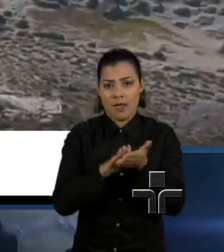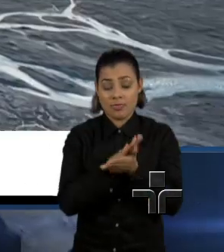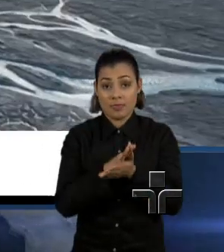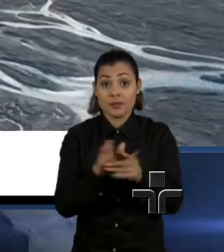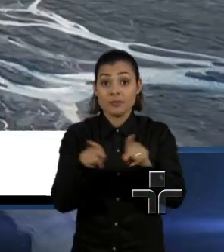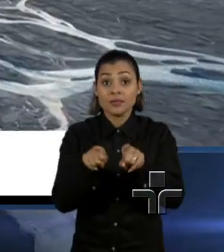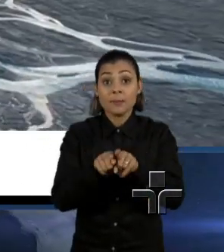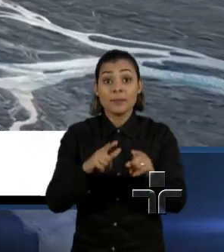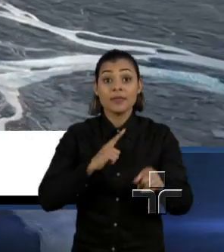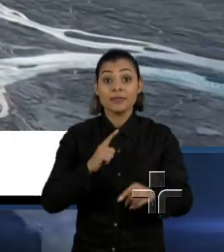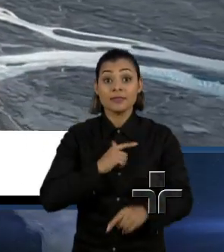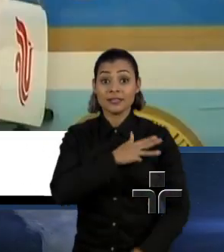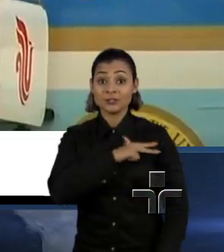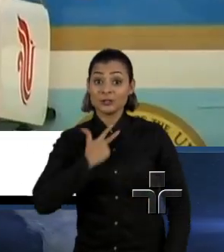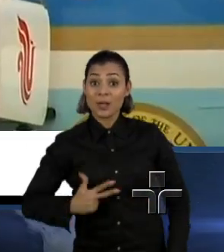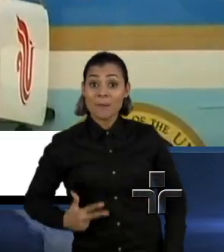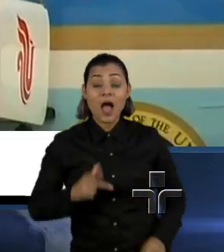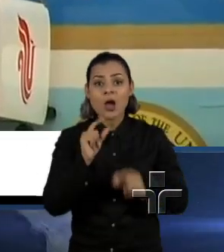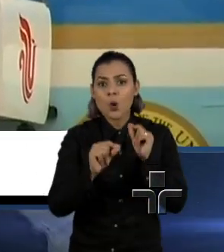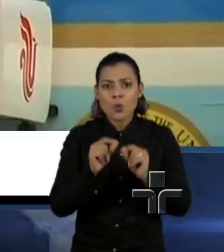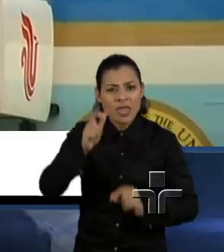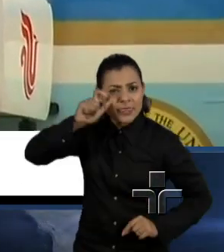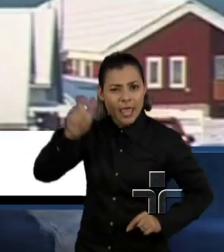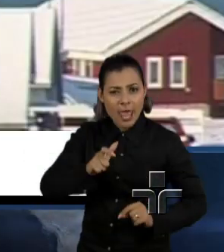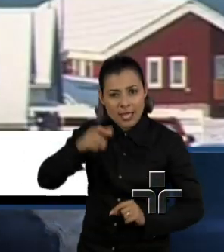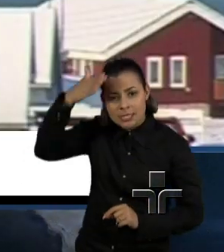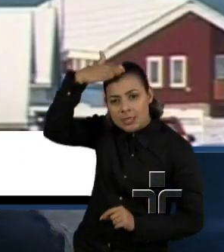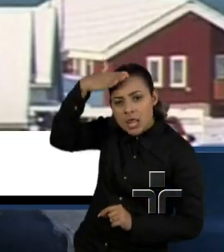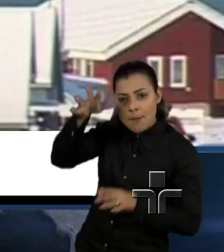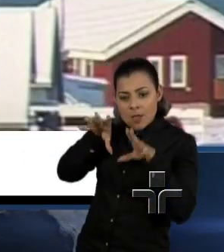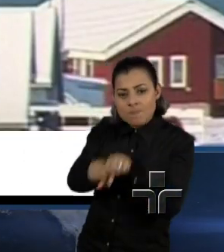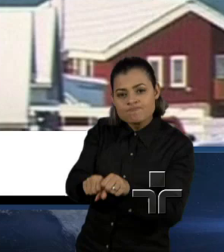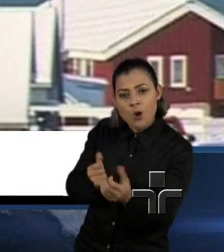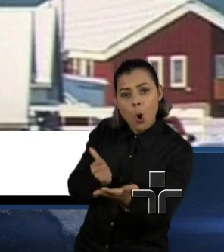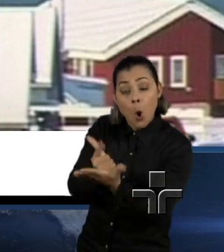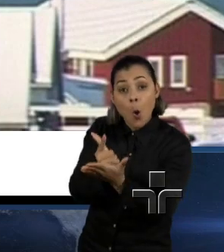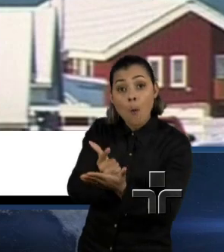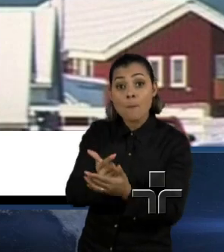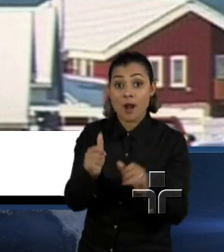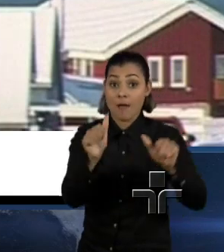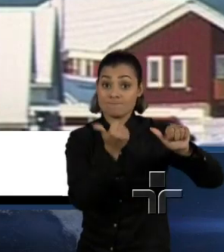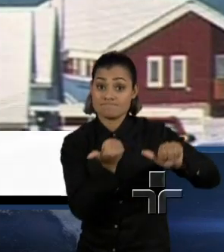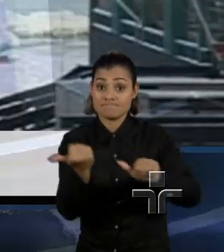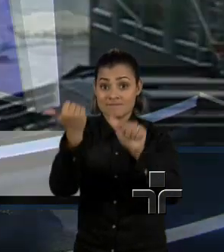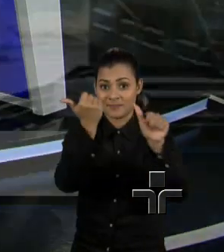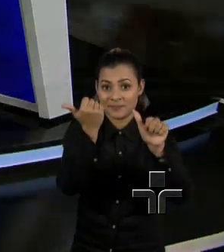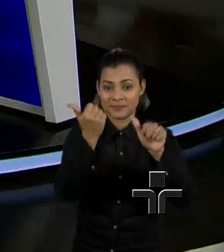Dinamarca rebate a possível intenção de Donald Trump de comprar a Groenlândia.